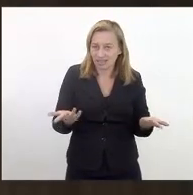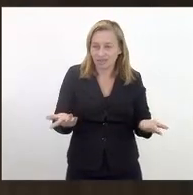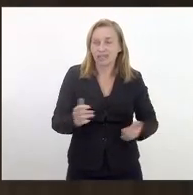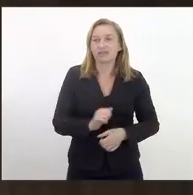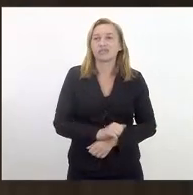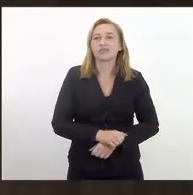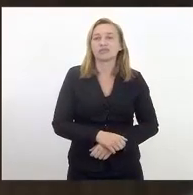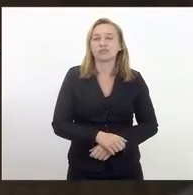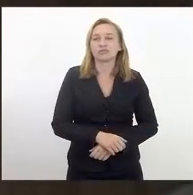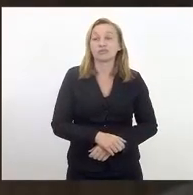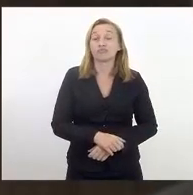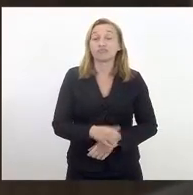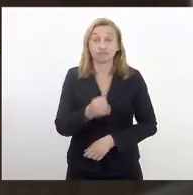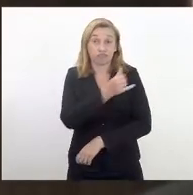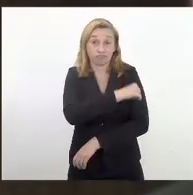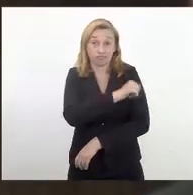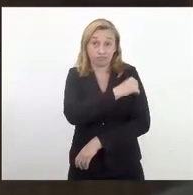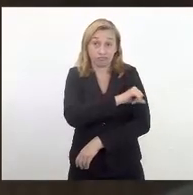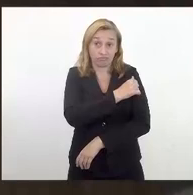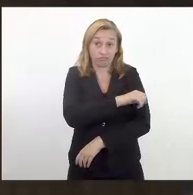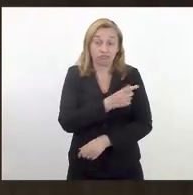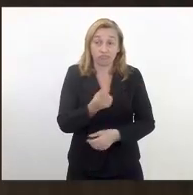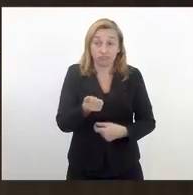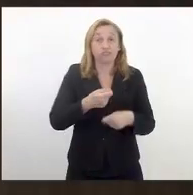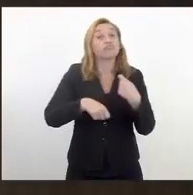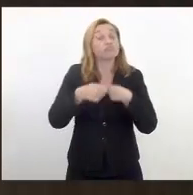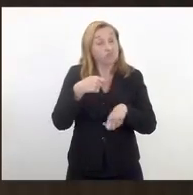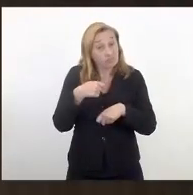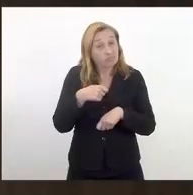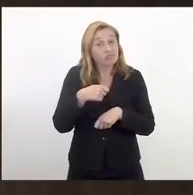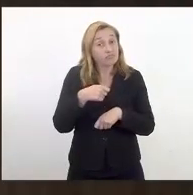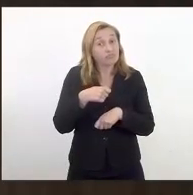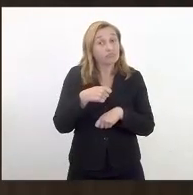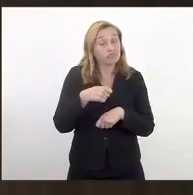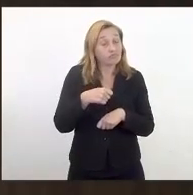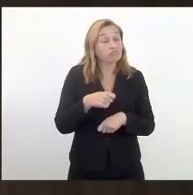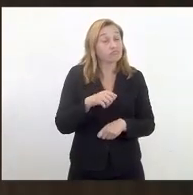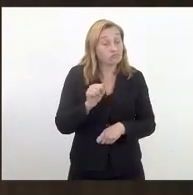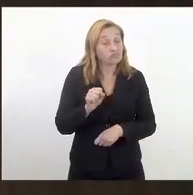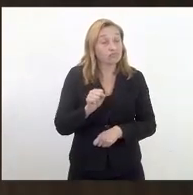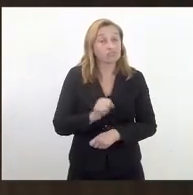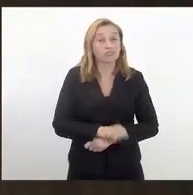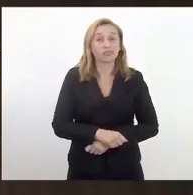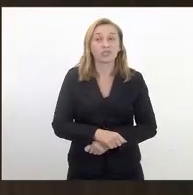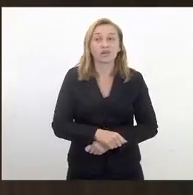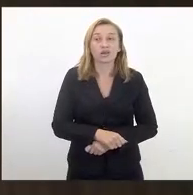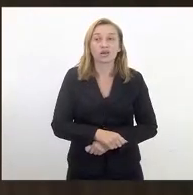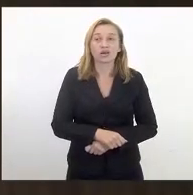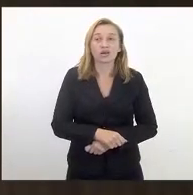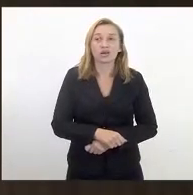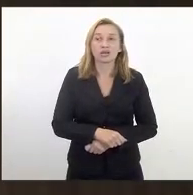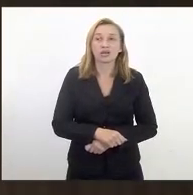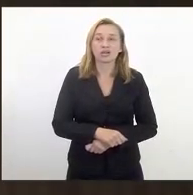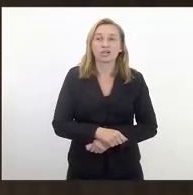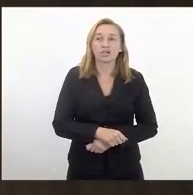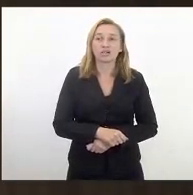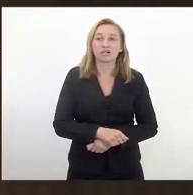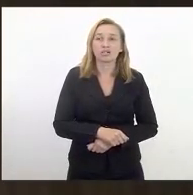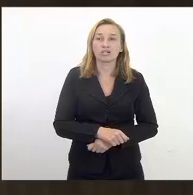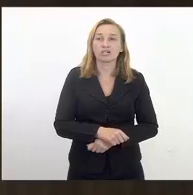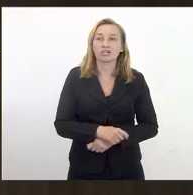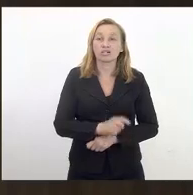verdades tão Rio de Janeiro economizou com folha de pessoal enquanto a receita subir